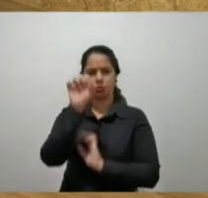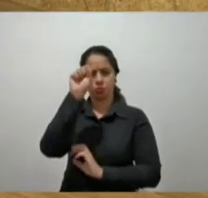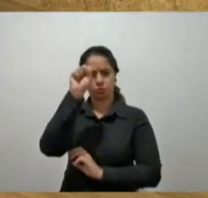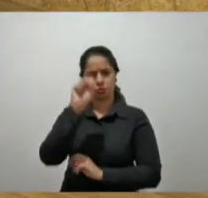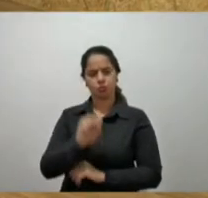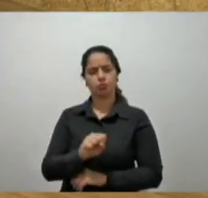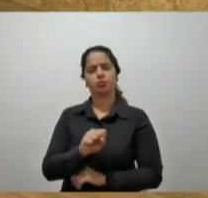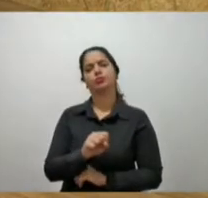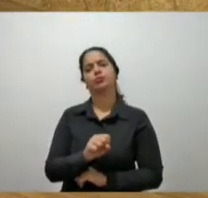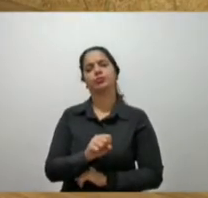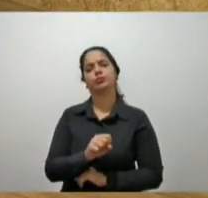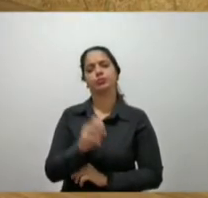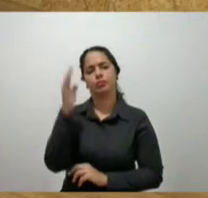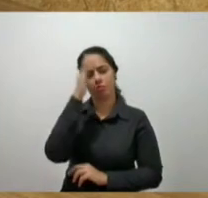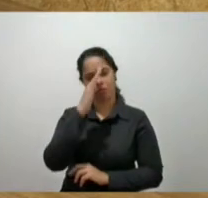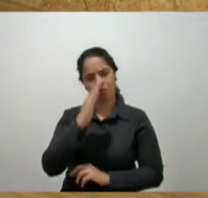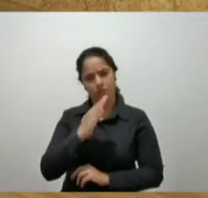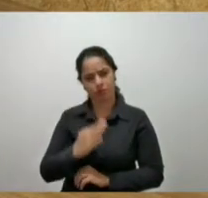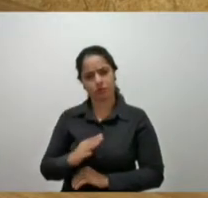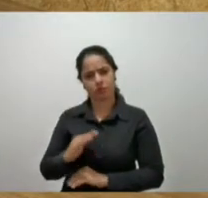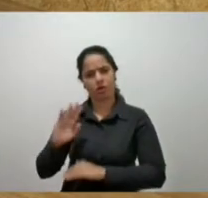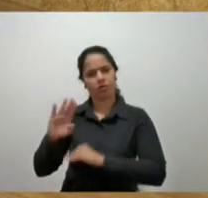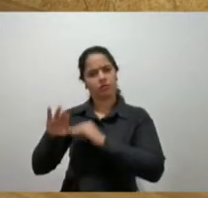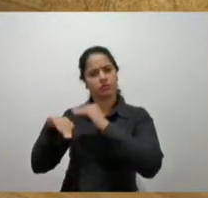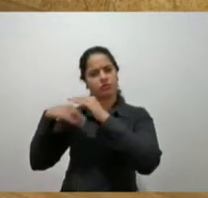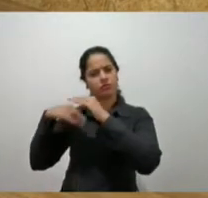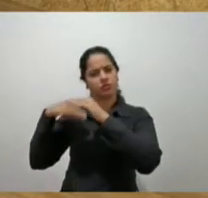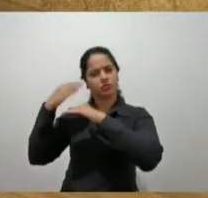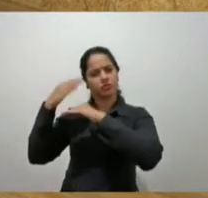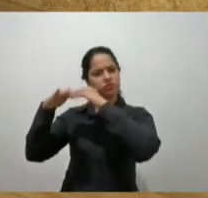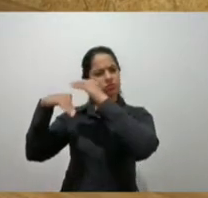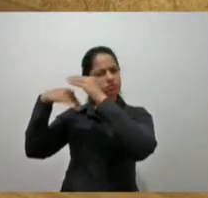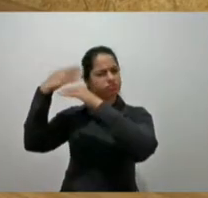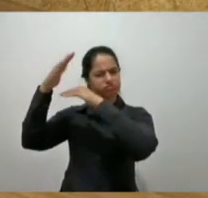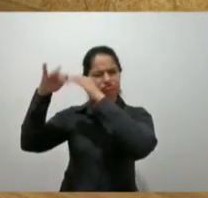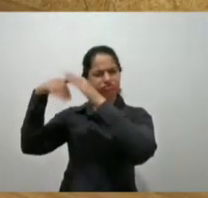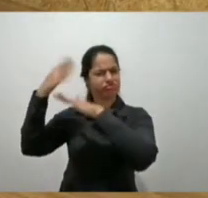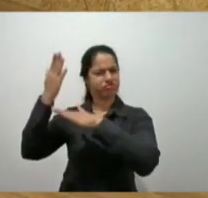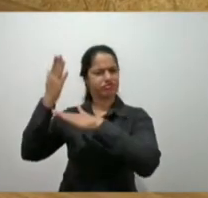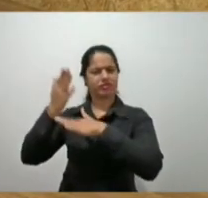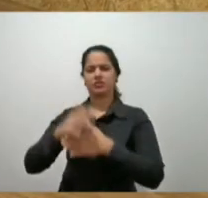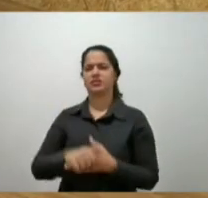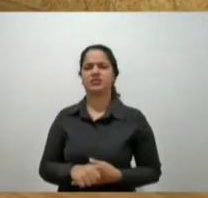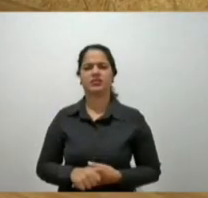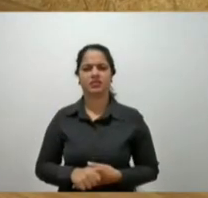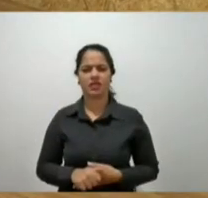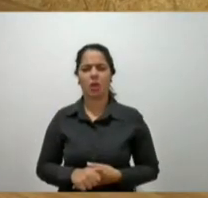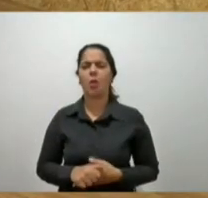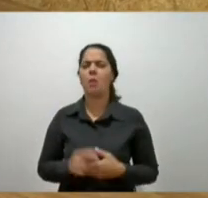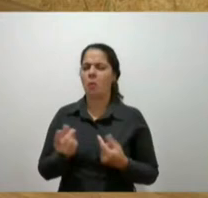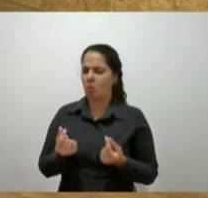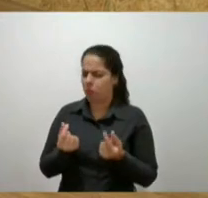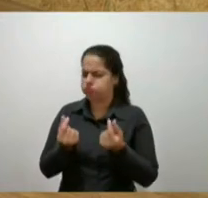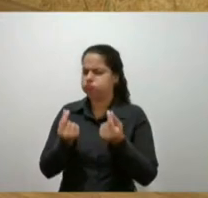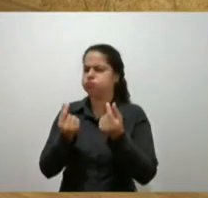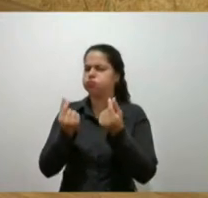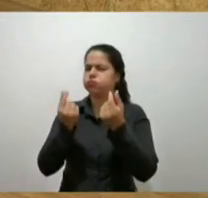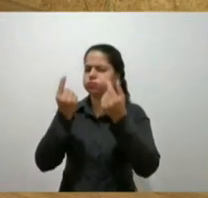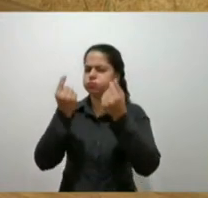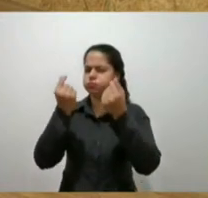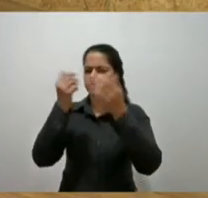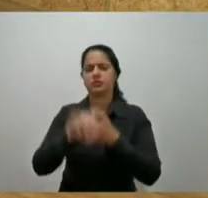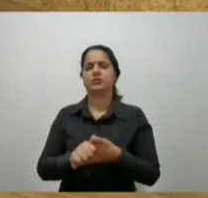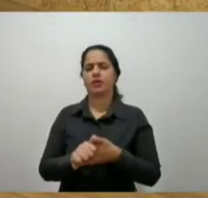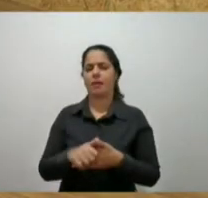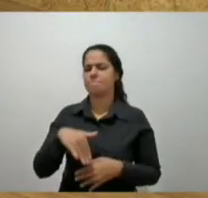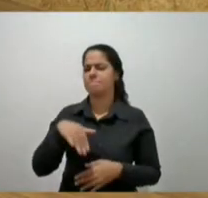ela cresceu muito, muito, muito faturamento. Hoje é uma empresa global, vale mais de 100 bilhões de reais, e se beneficiou muito do